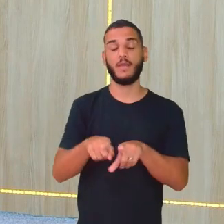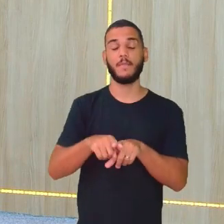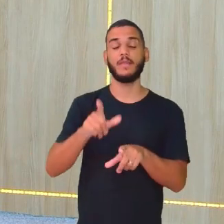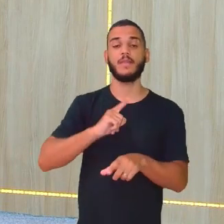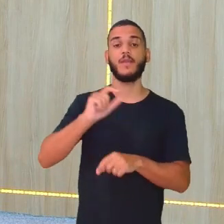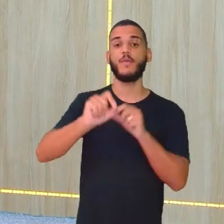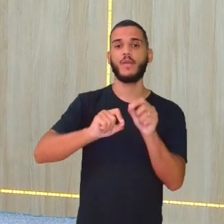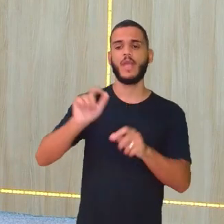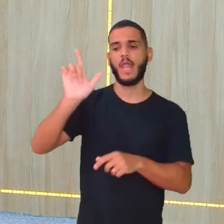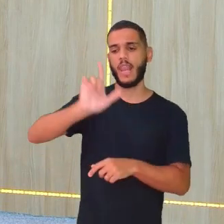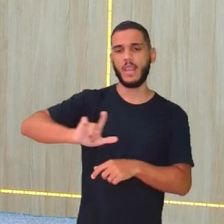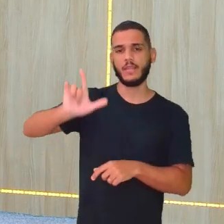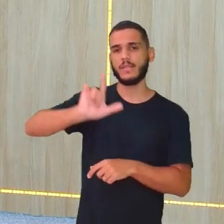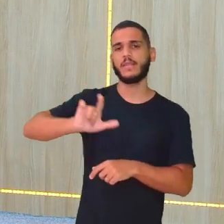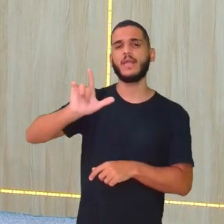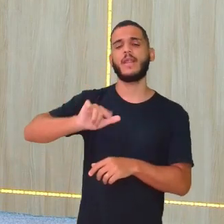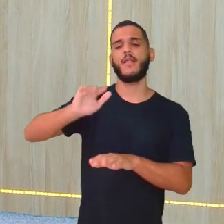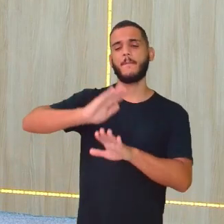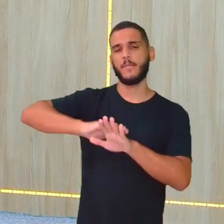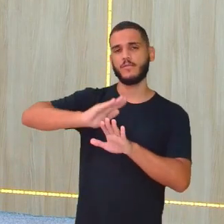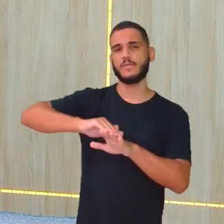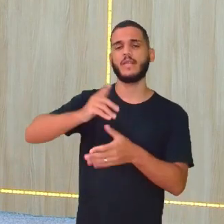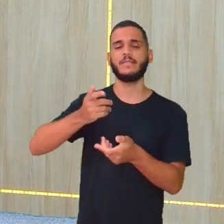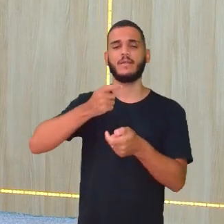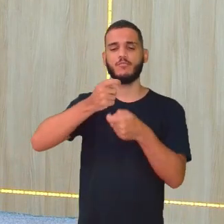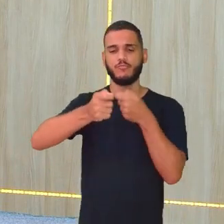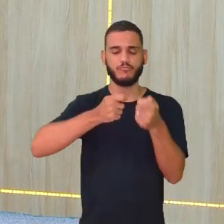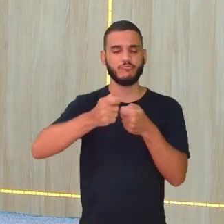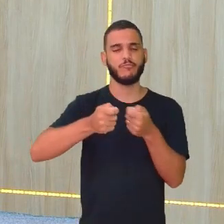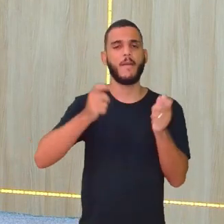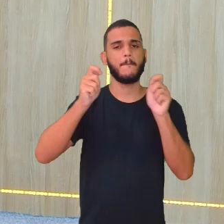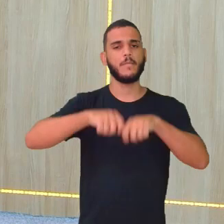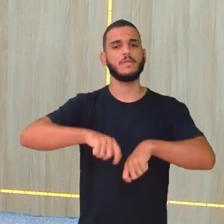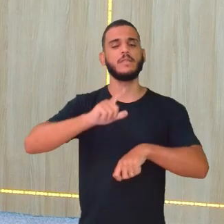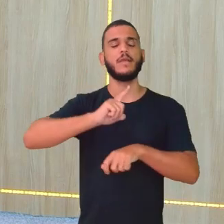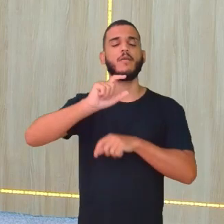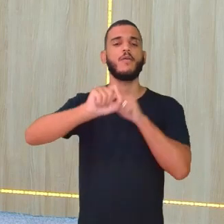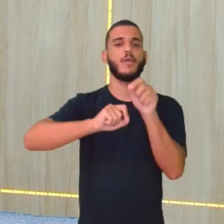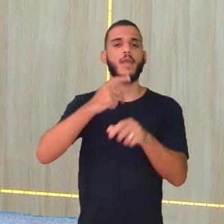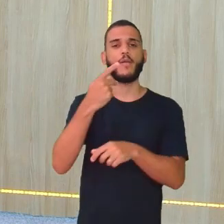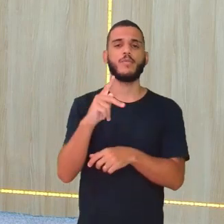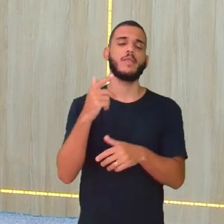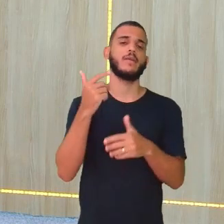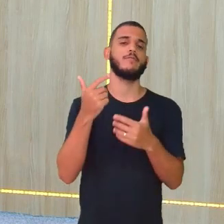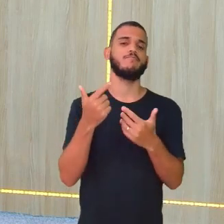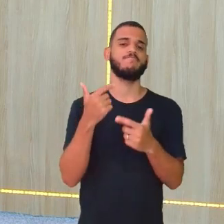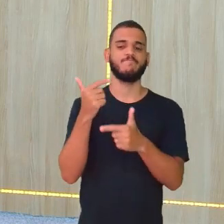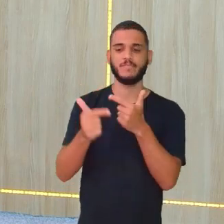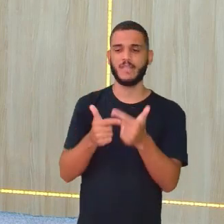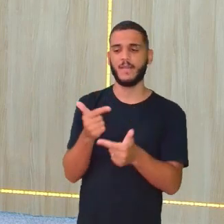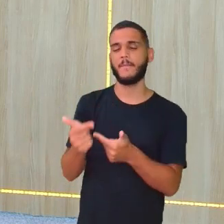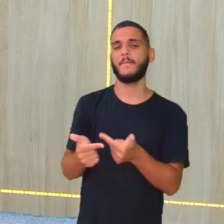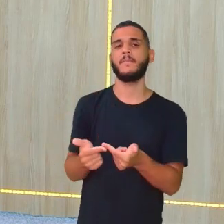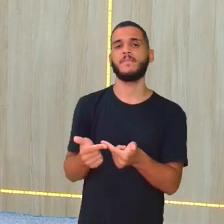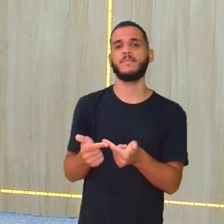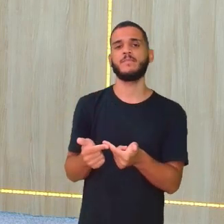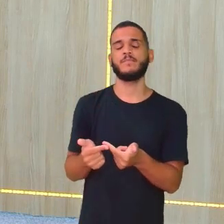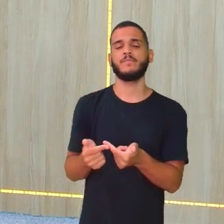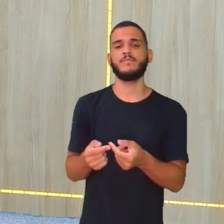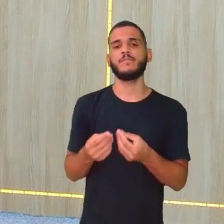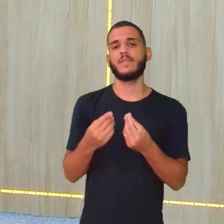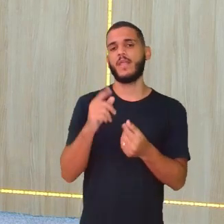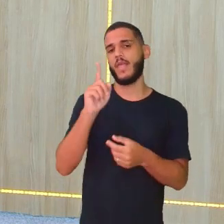grande. Então é quase como um jornalismo literário, que eu acho que é o que torna talvez o teu trabalho como um